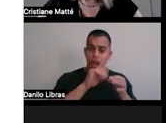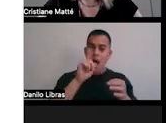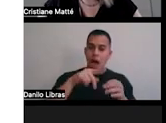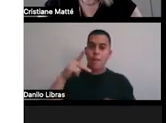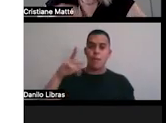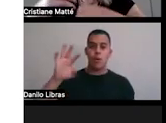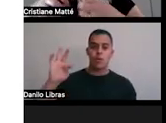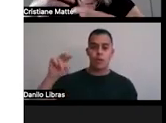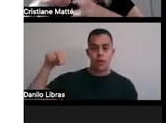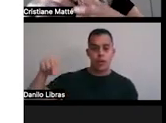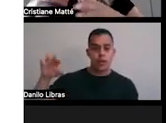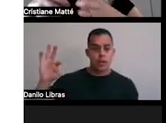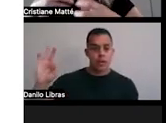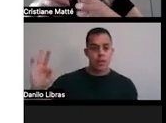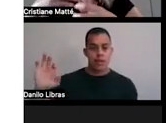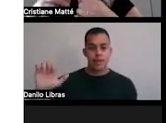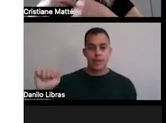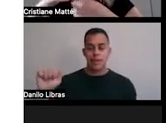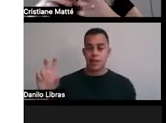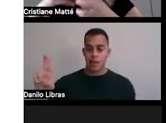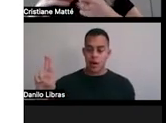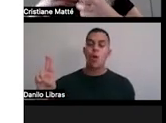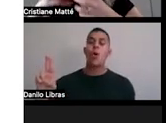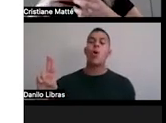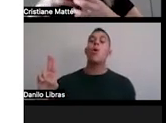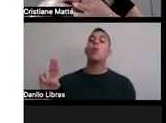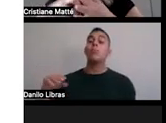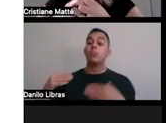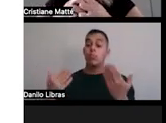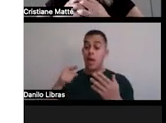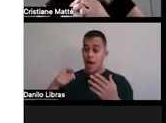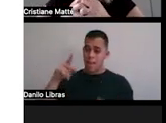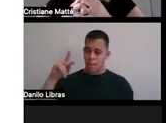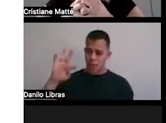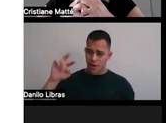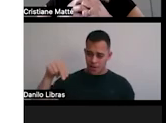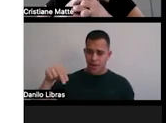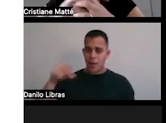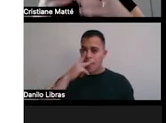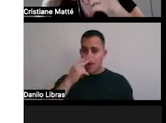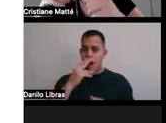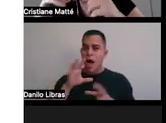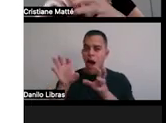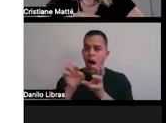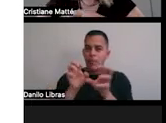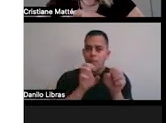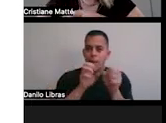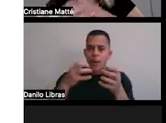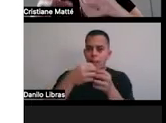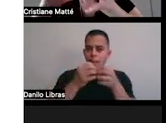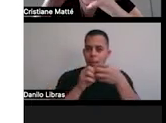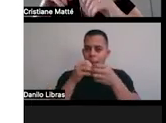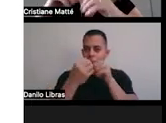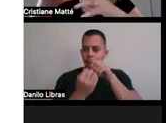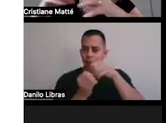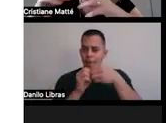tau. Então, essas proteínas elas acabam, né, se emaranhando e formando o que a gente chama então de miofibrilares,